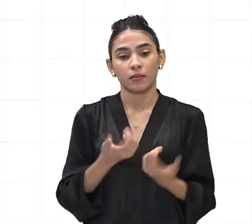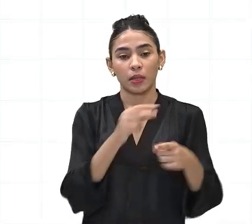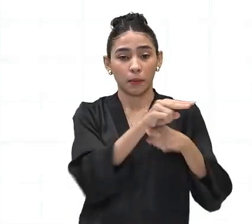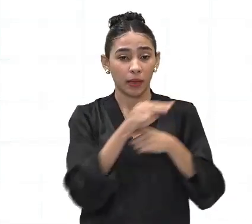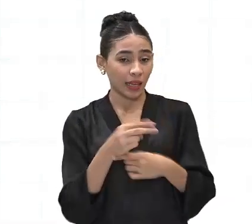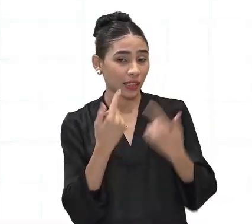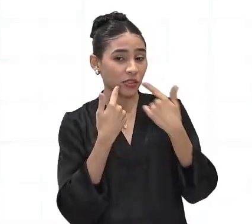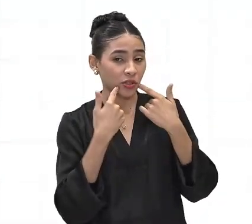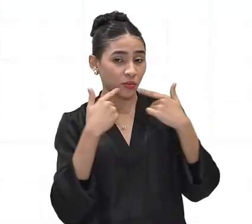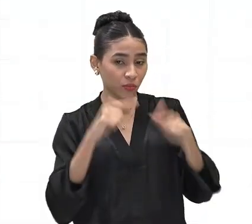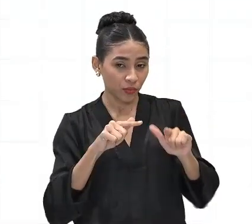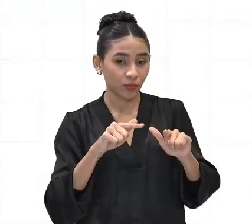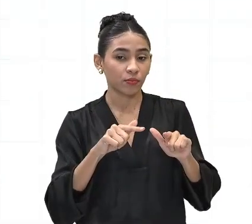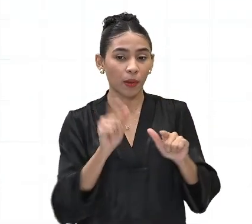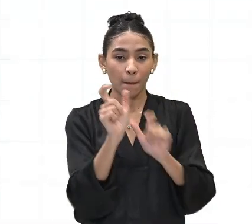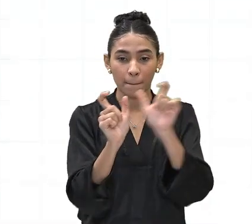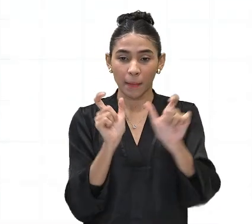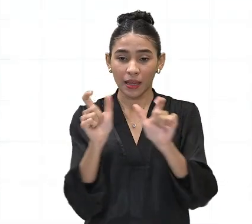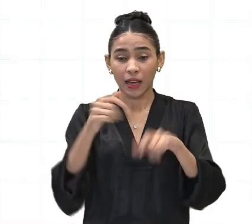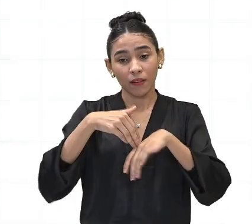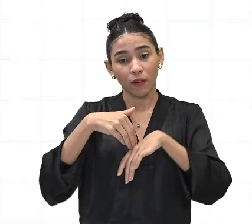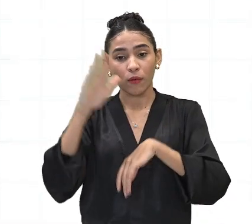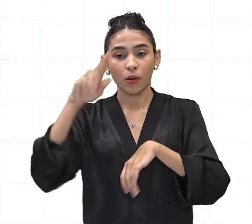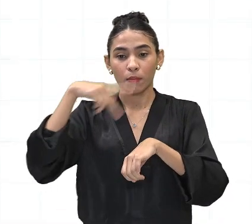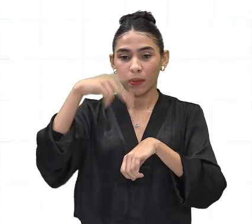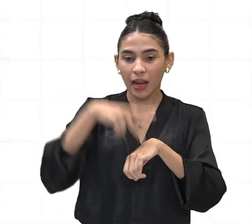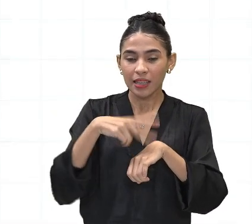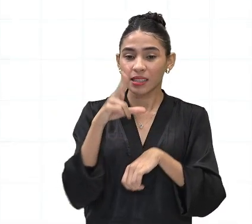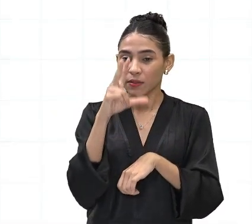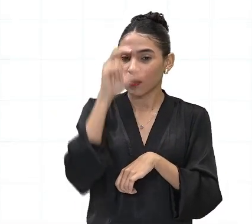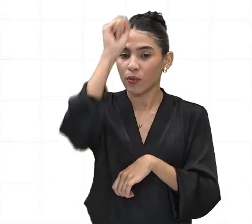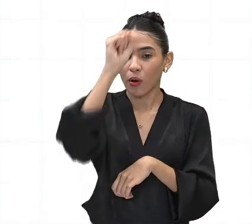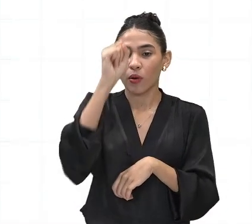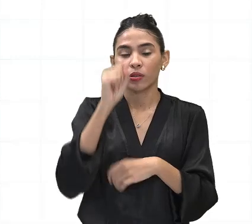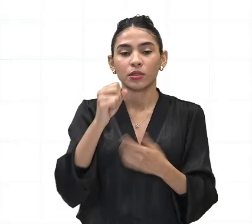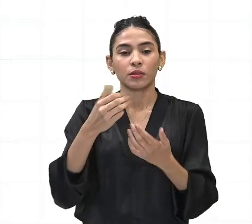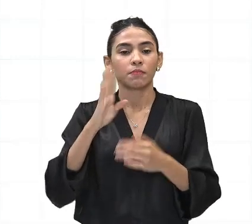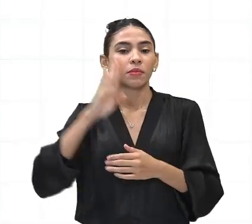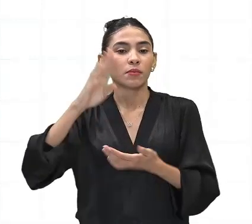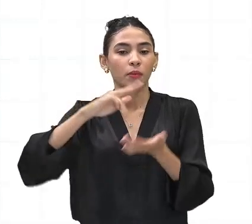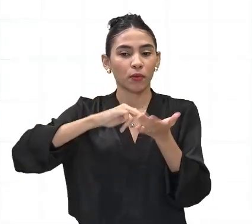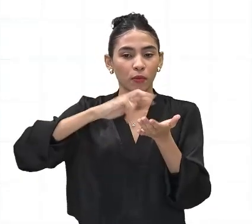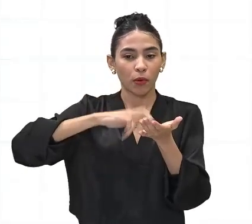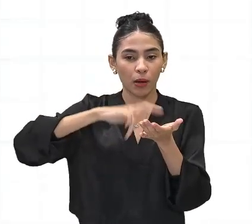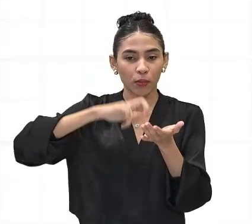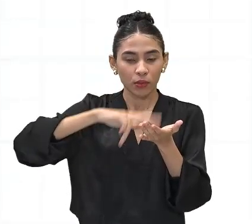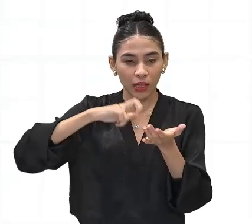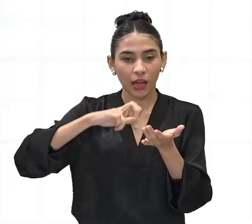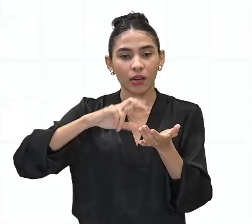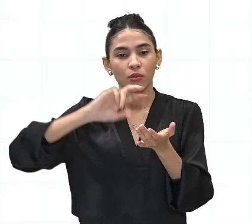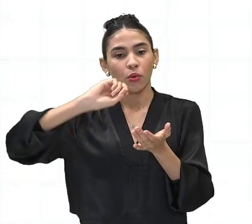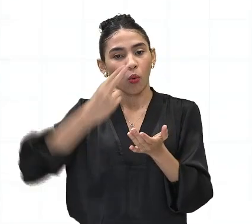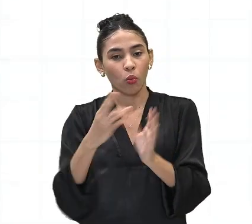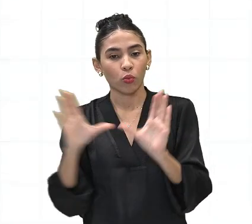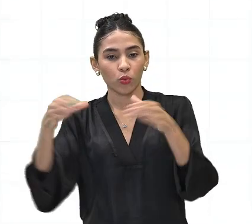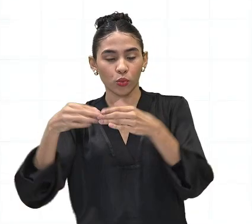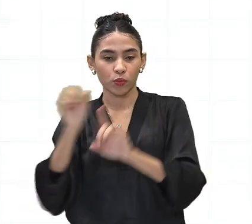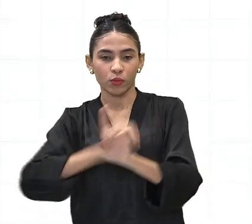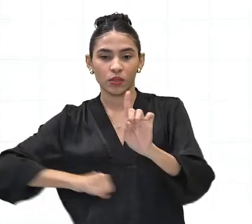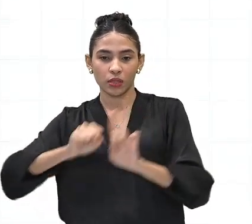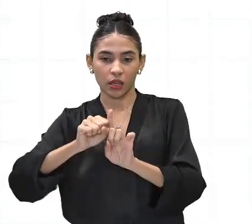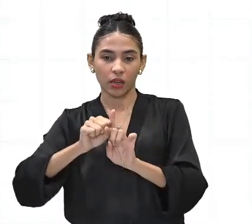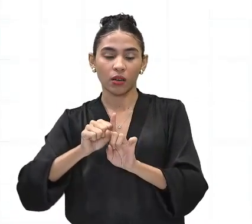sucede frequentemente através do vocabulário de um domínio de especialidade ou de um grupo